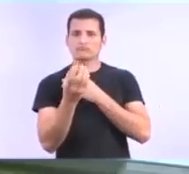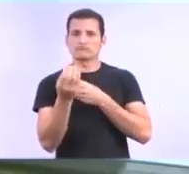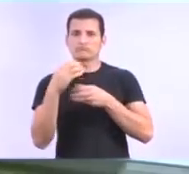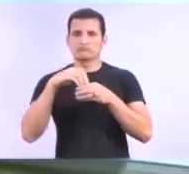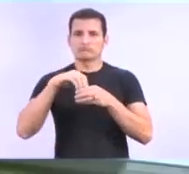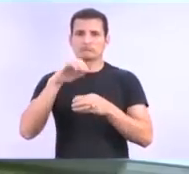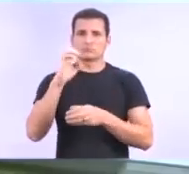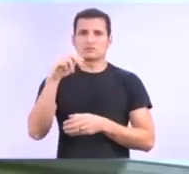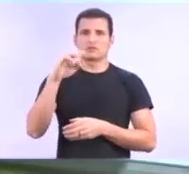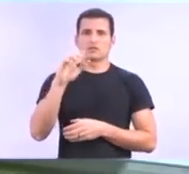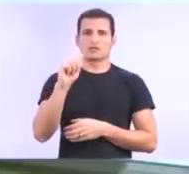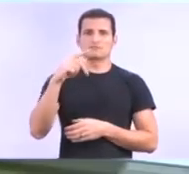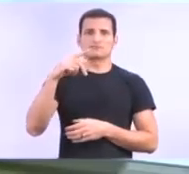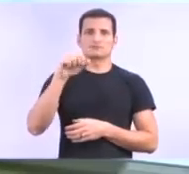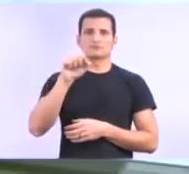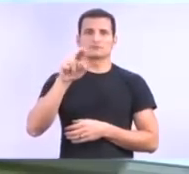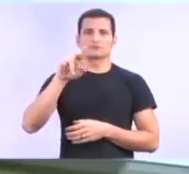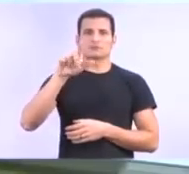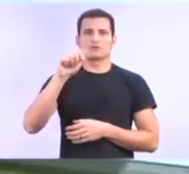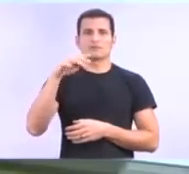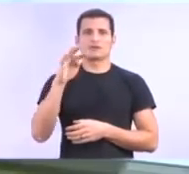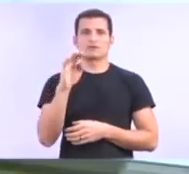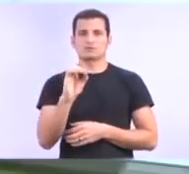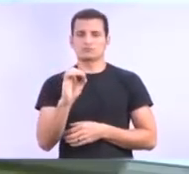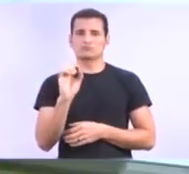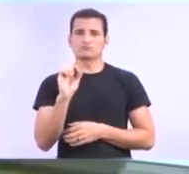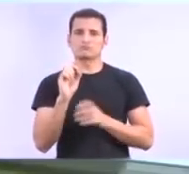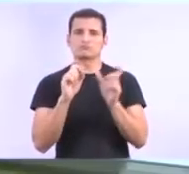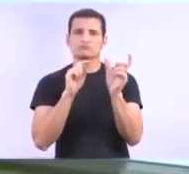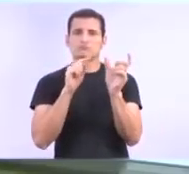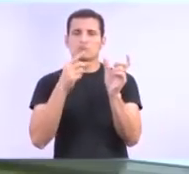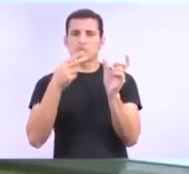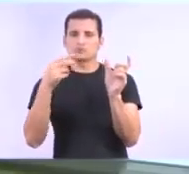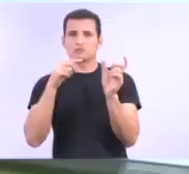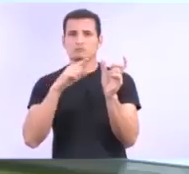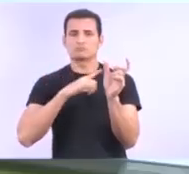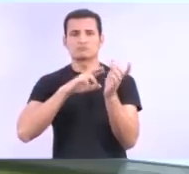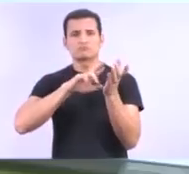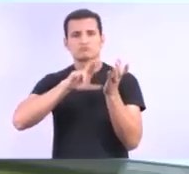meu objeto, ele tem várias características, vários